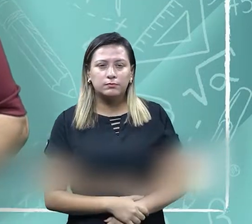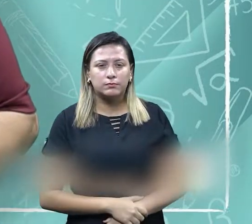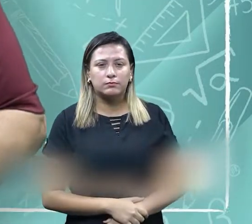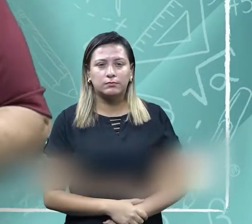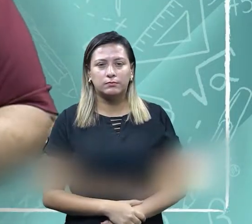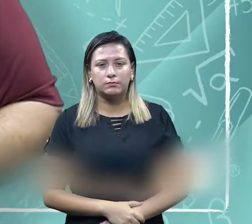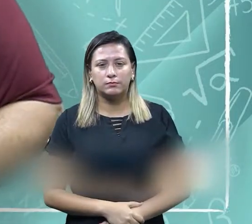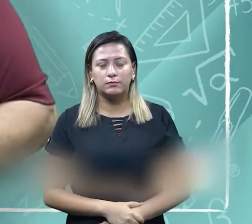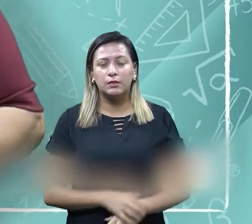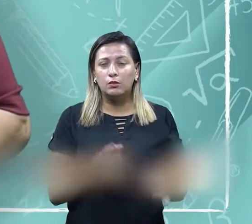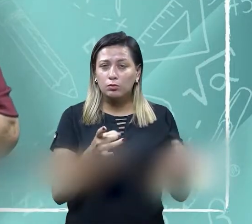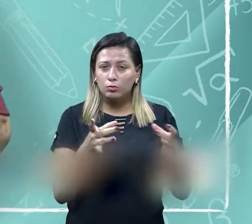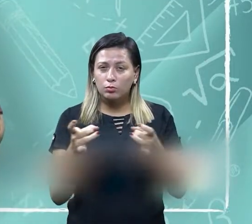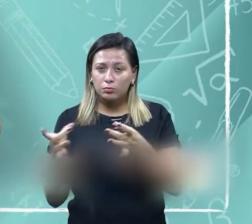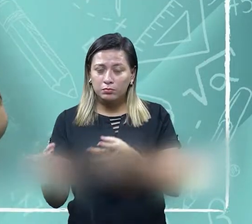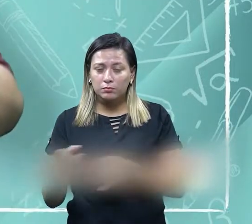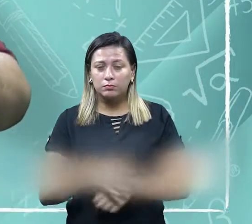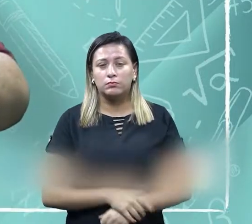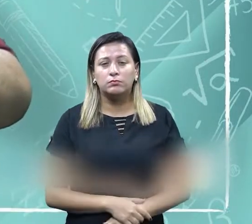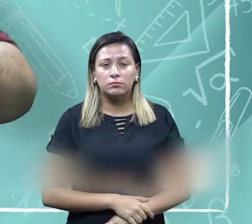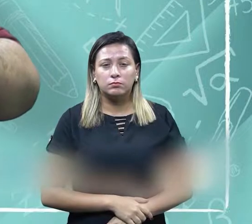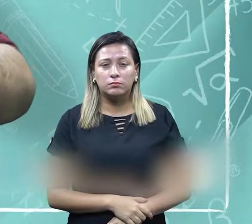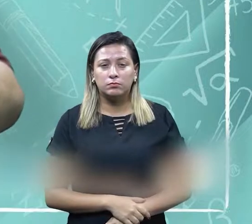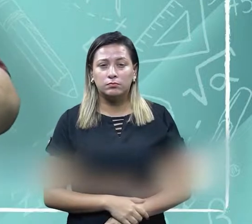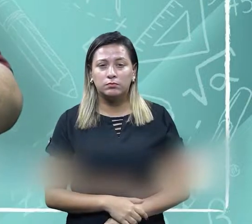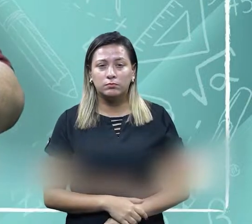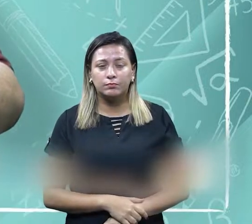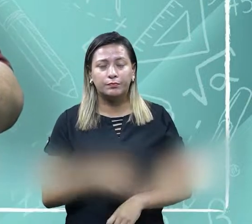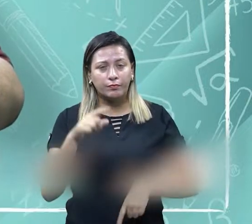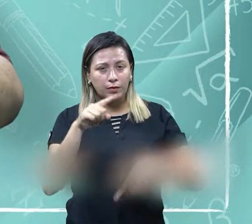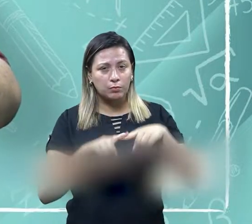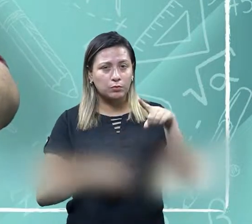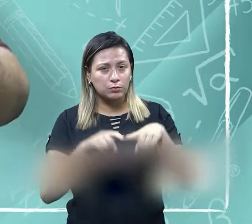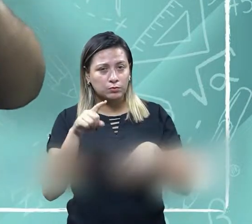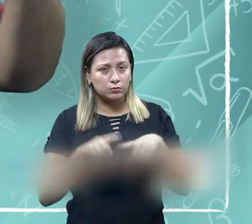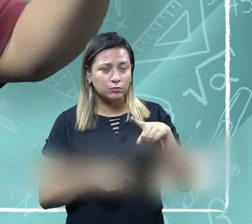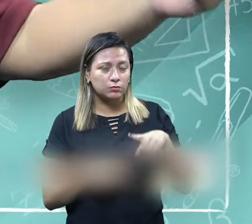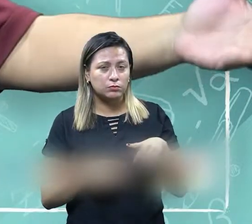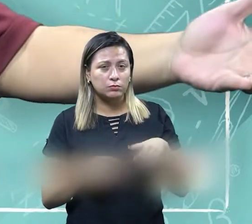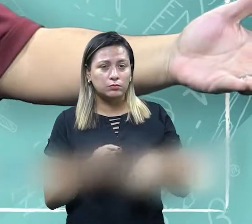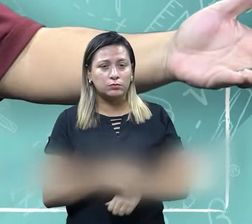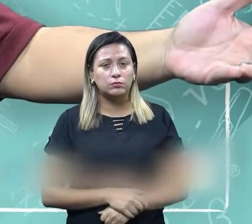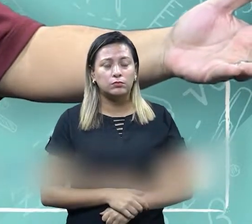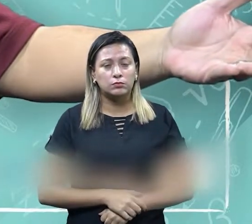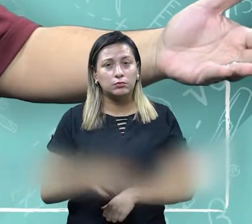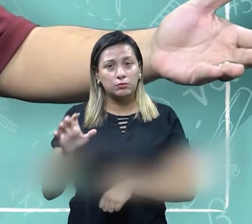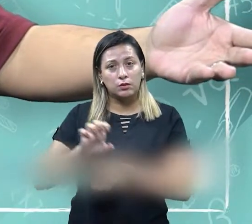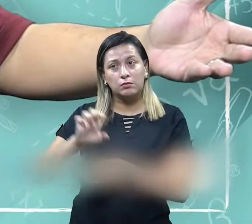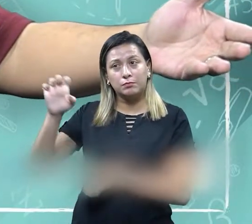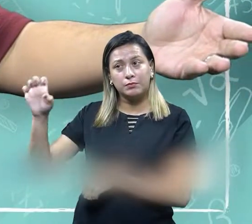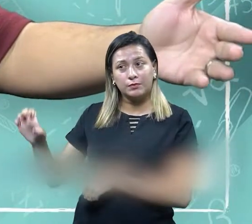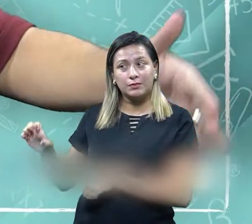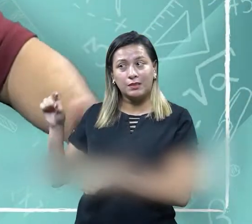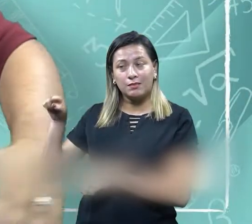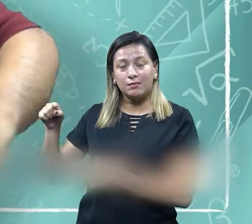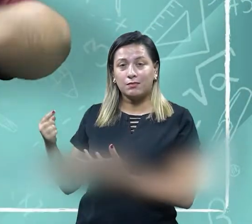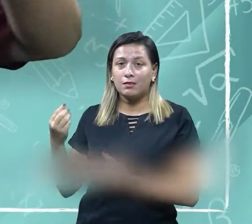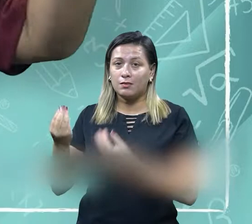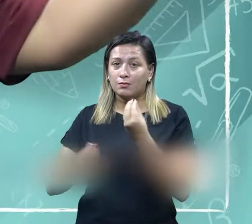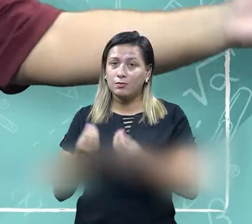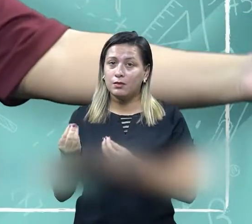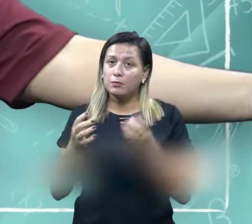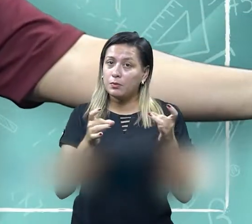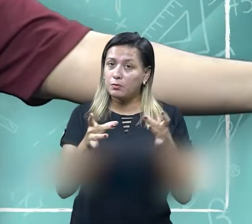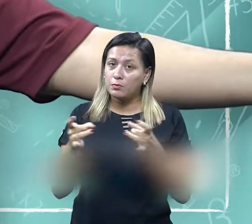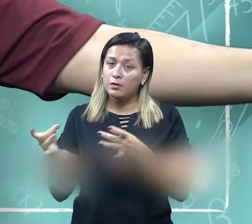questão do comércio em si. Geralmente um produto ele vai entrar no outro, pode ser por questão do